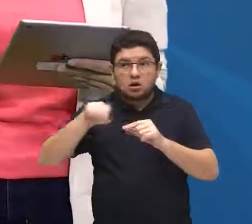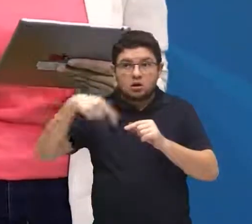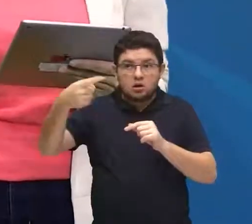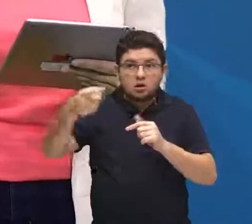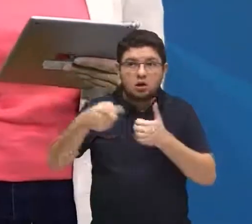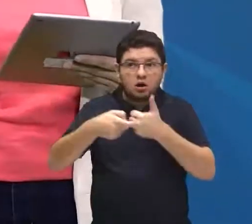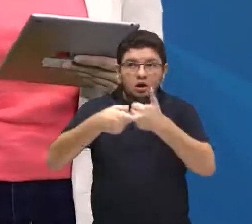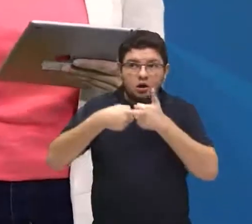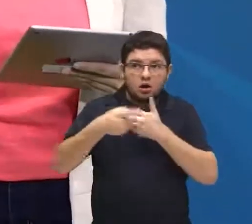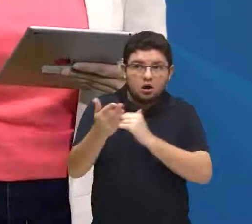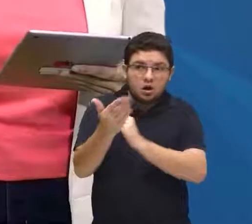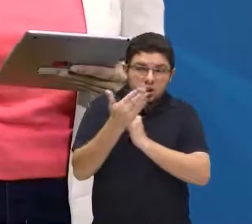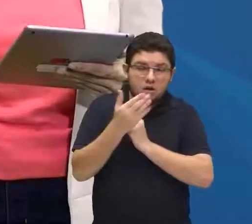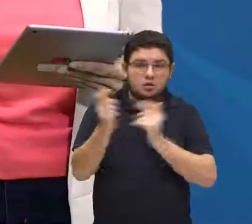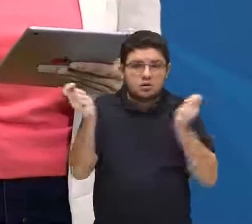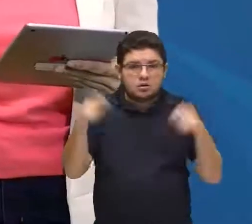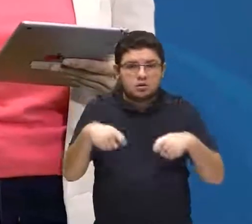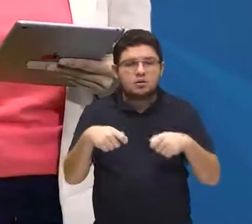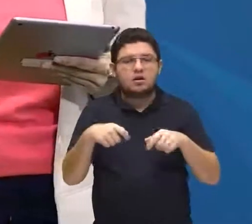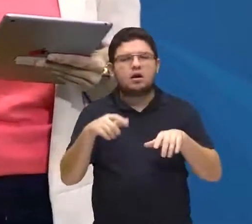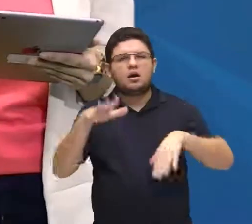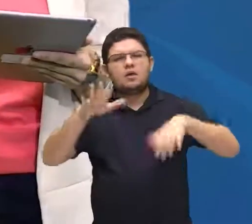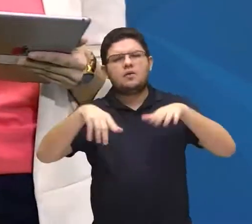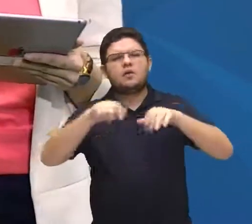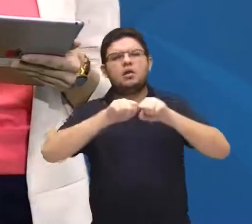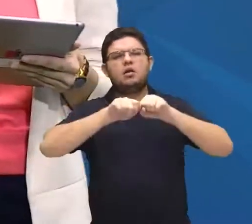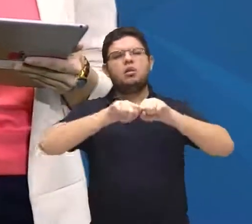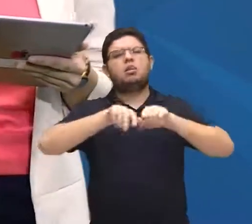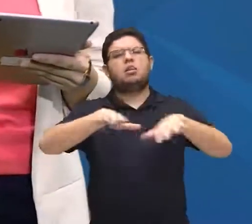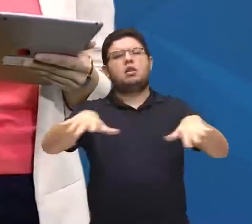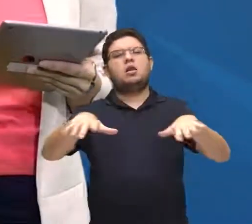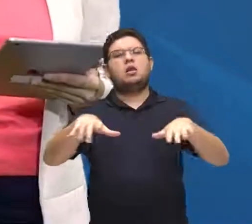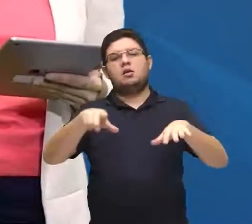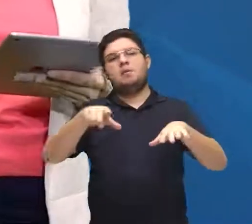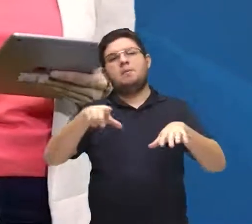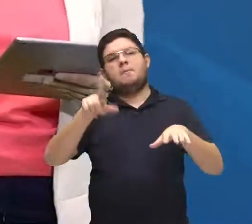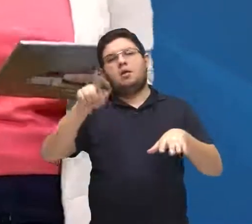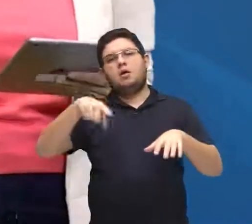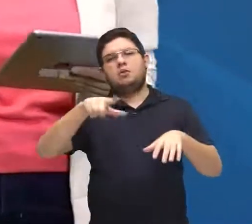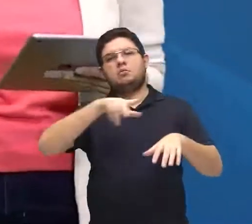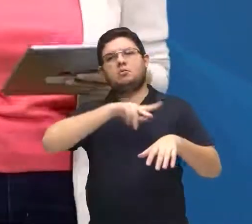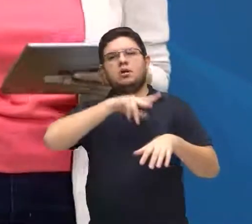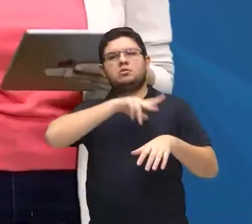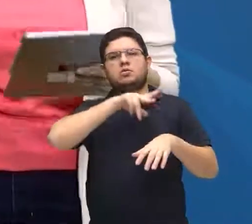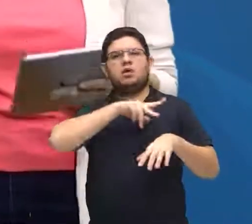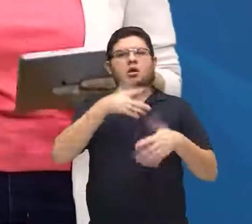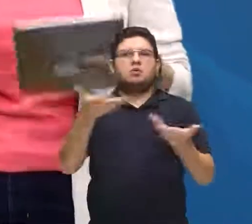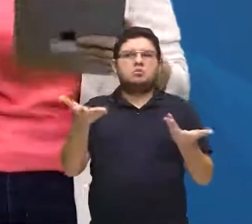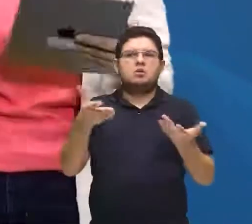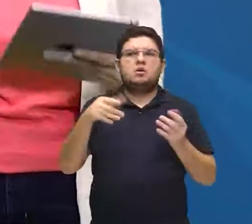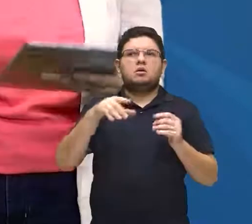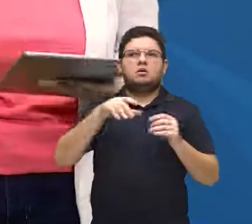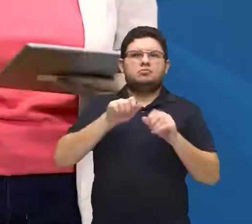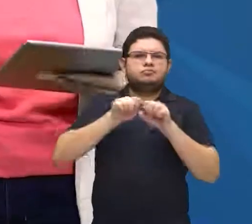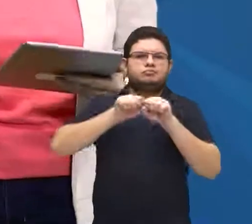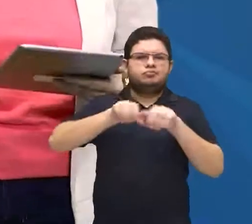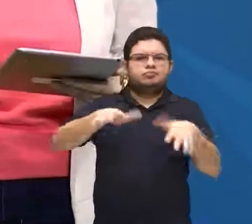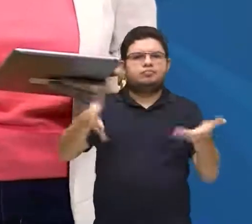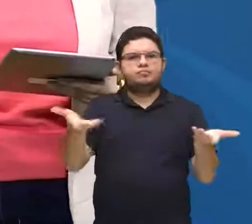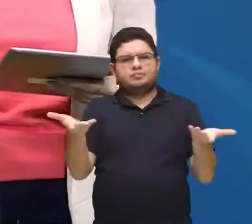acaba arriscando, né? E muitas vezes pode até estar passando informações pessoais e existem realmente muitas pessoas